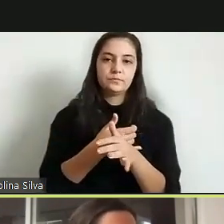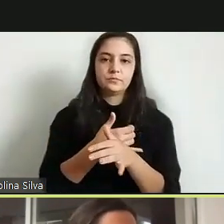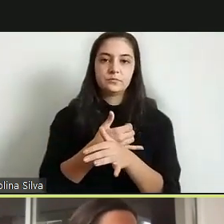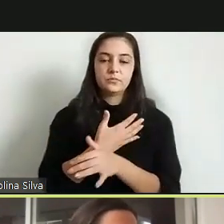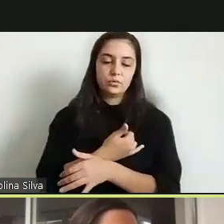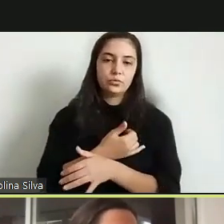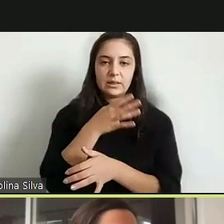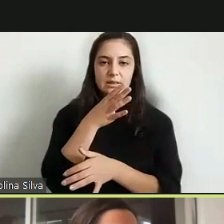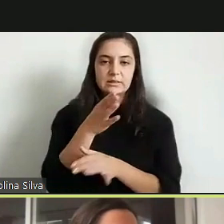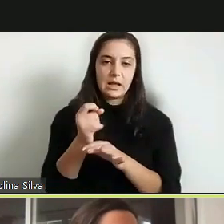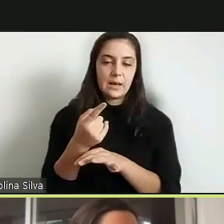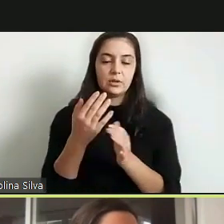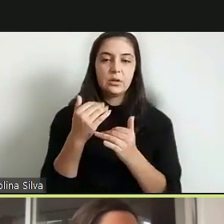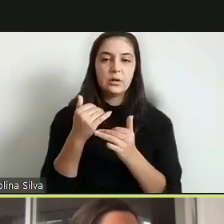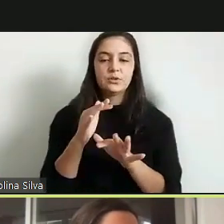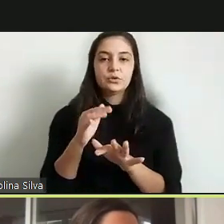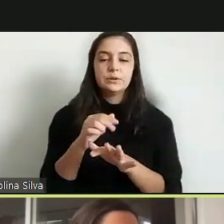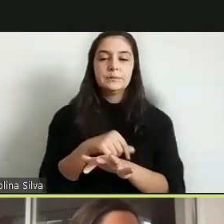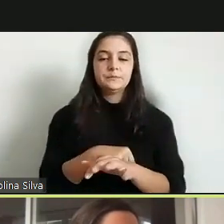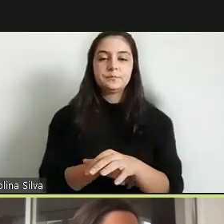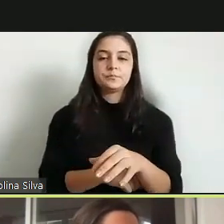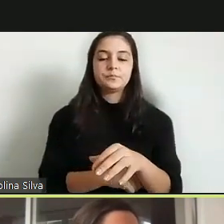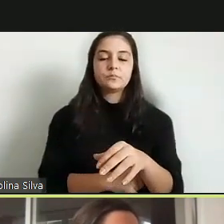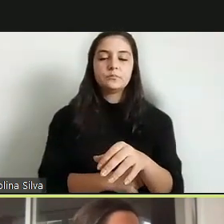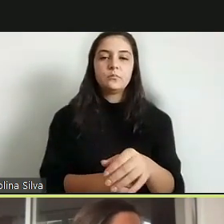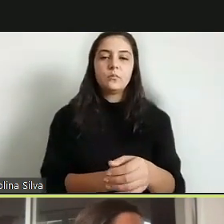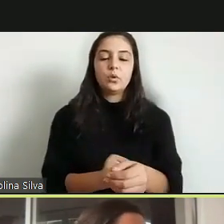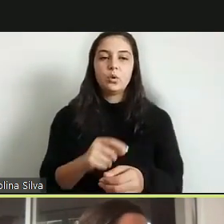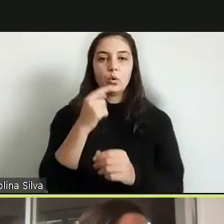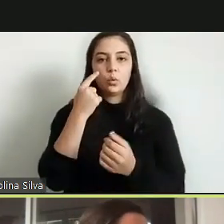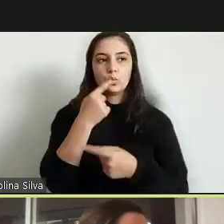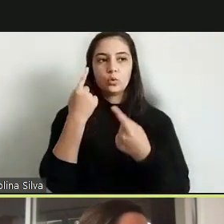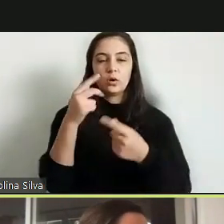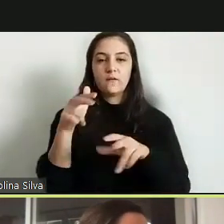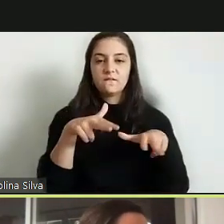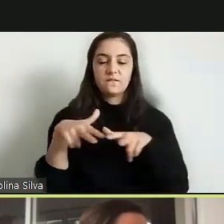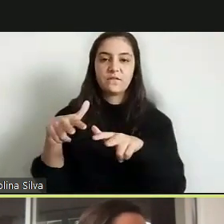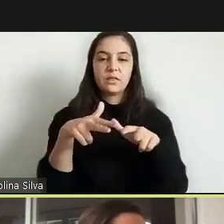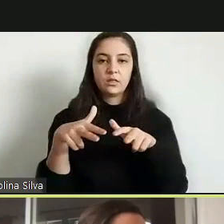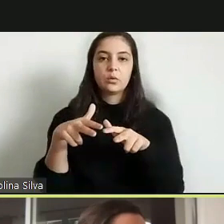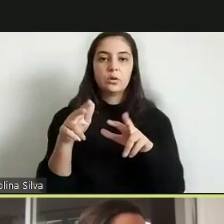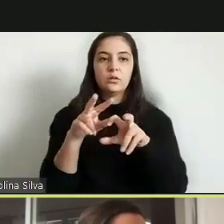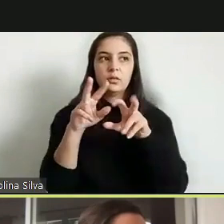muito rapidamente, mas não quero deixar de mostrar um vídeo sobre